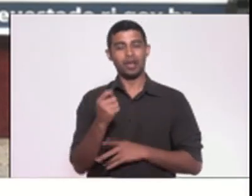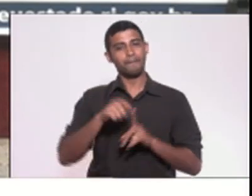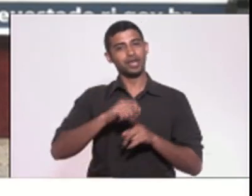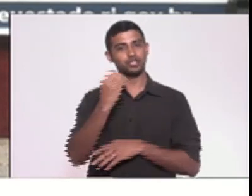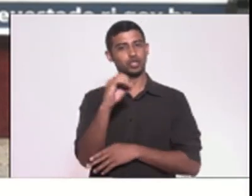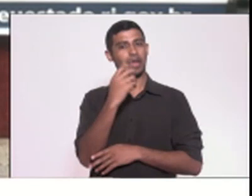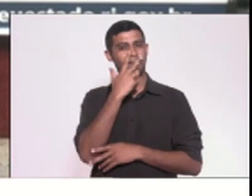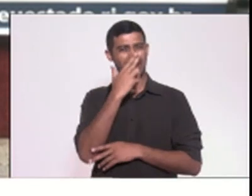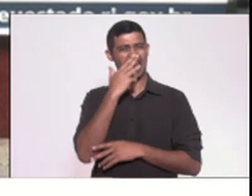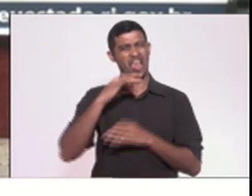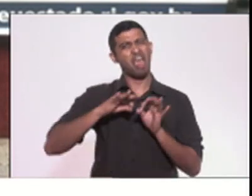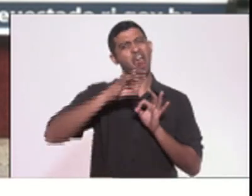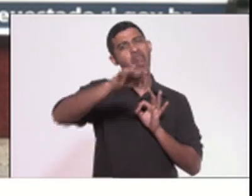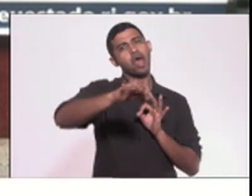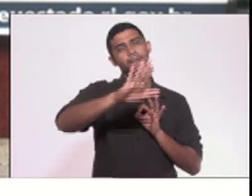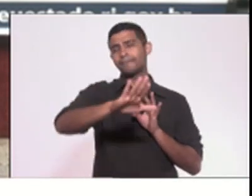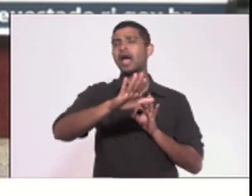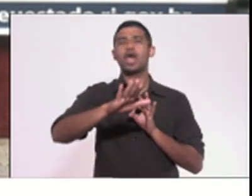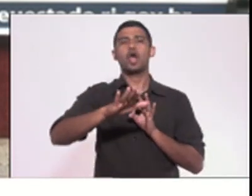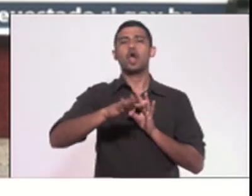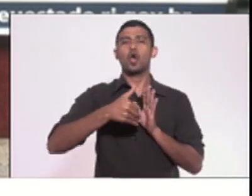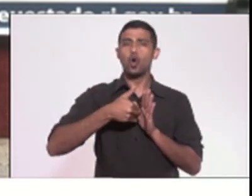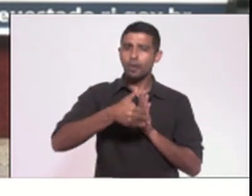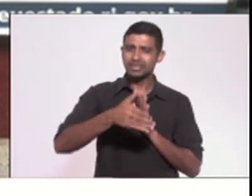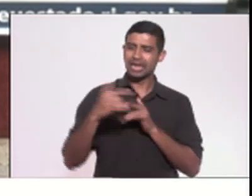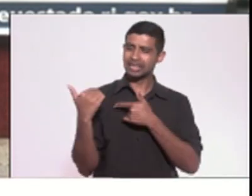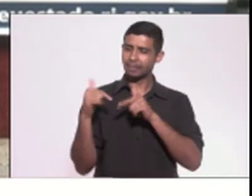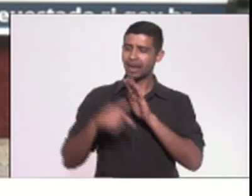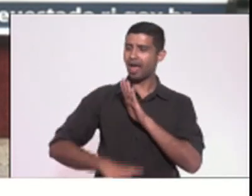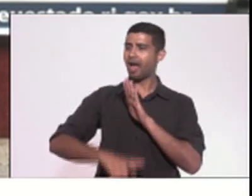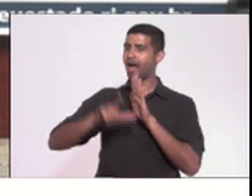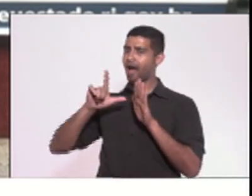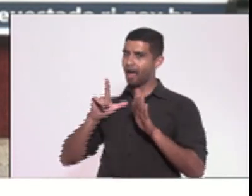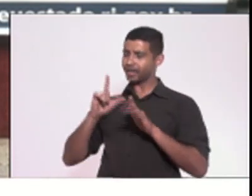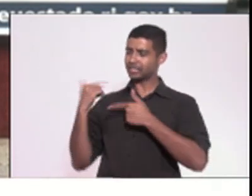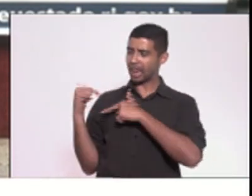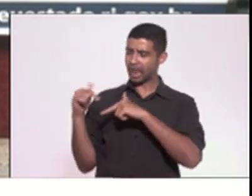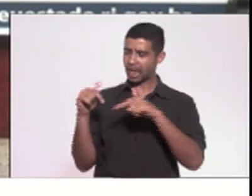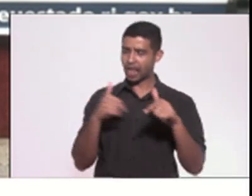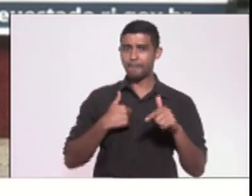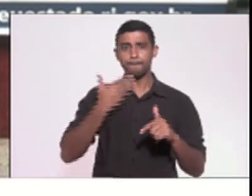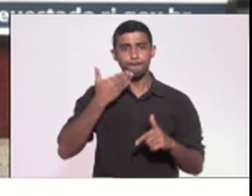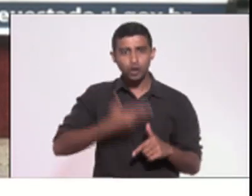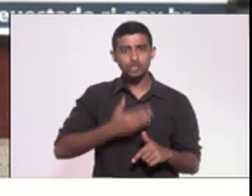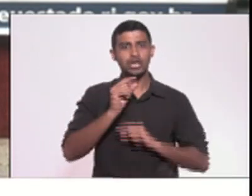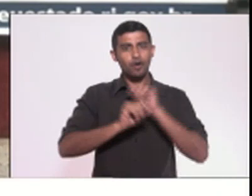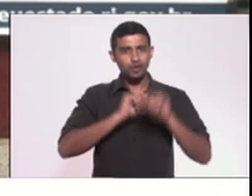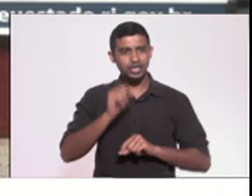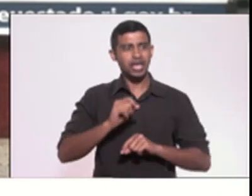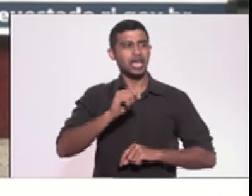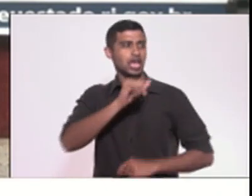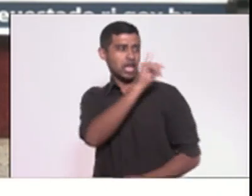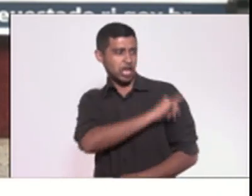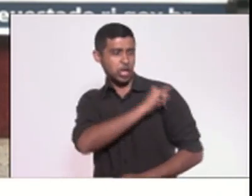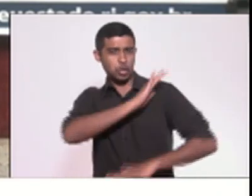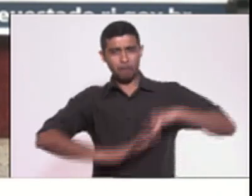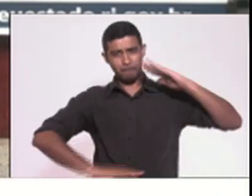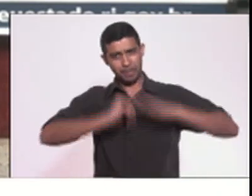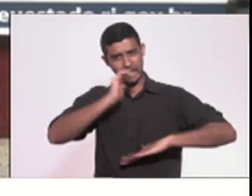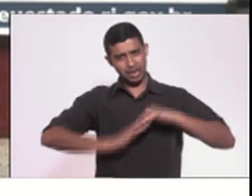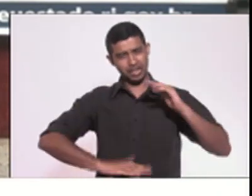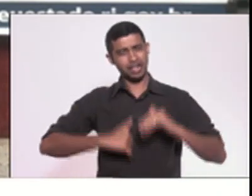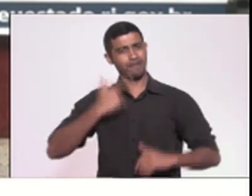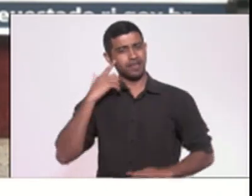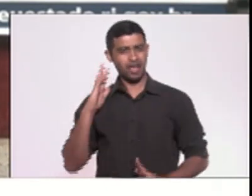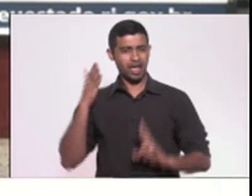trabalhar ontem para mostrar o que o Rio de Janeiro tem de melhor e o grande potencial que o Rio tem. Uma referência